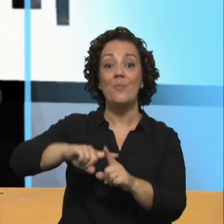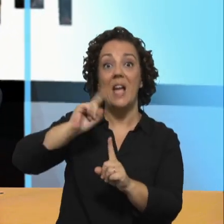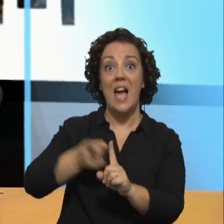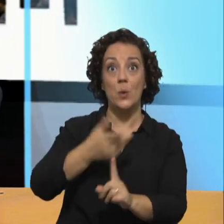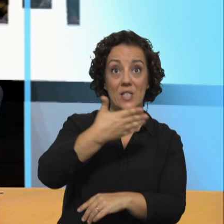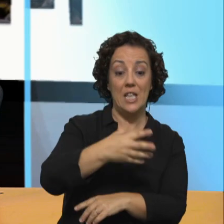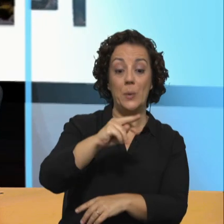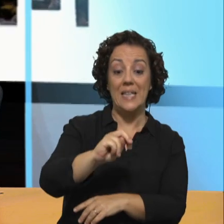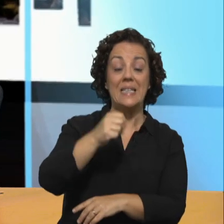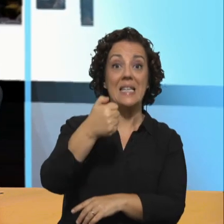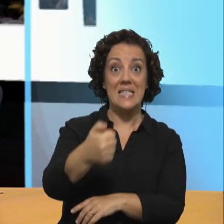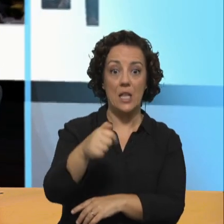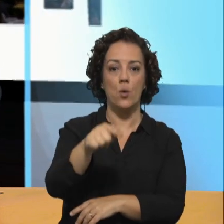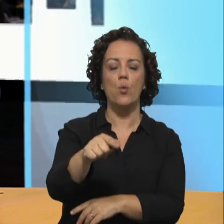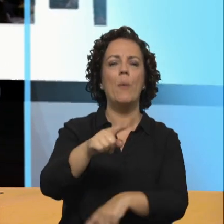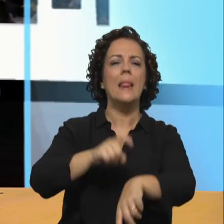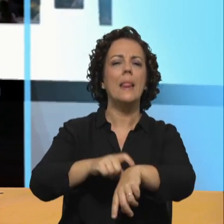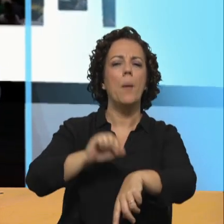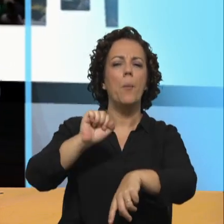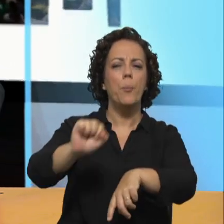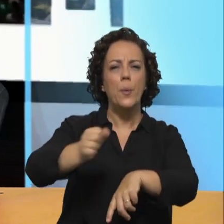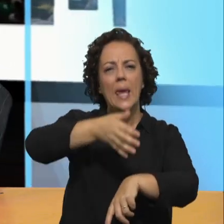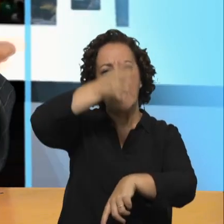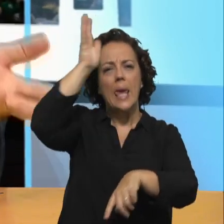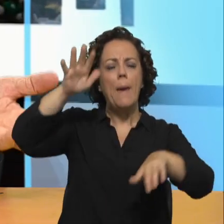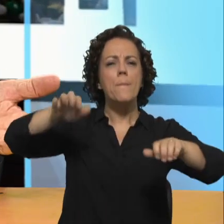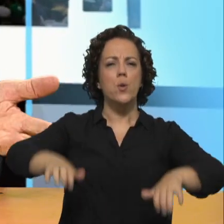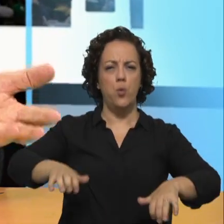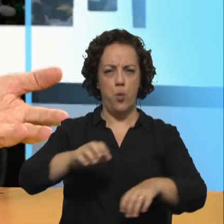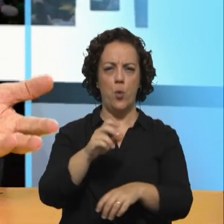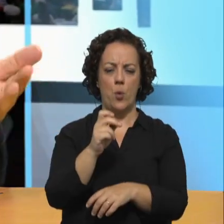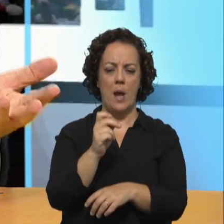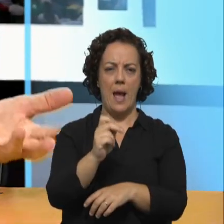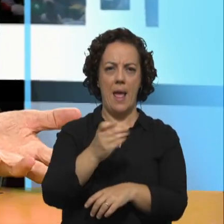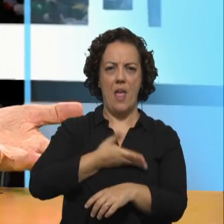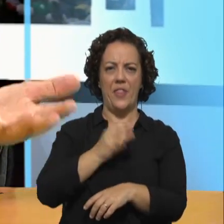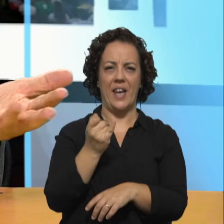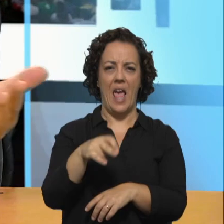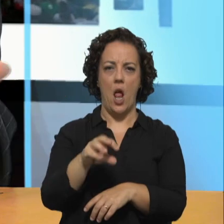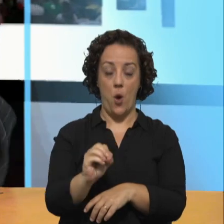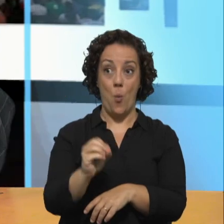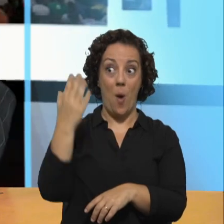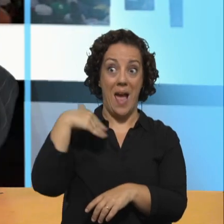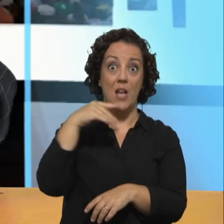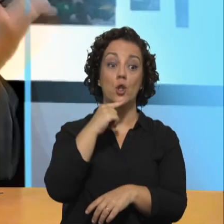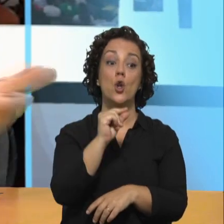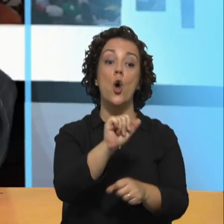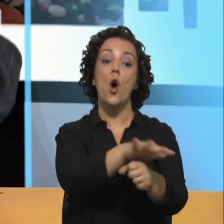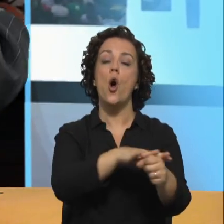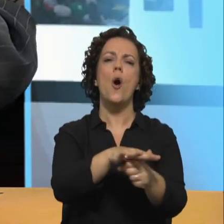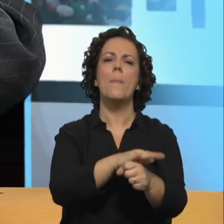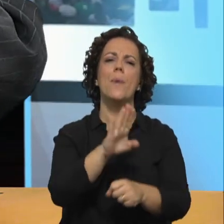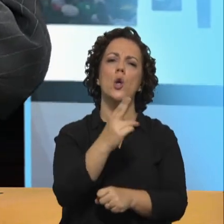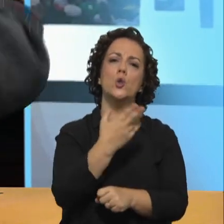tempo do Imperador Adriano, que mudou o nome àquilo que era a